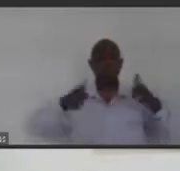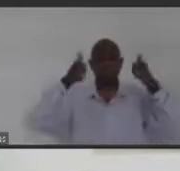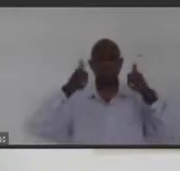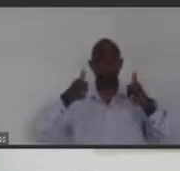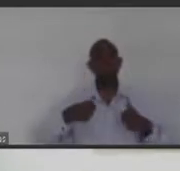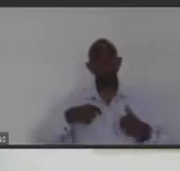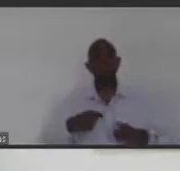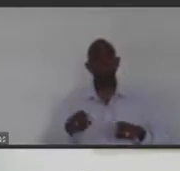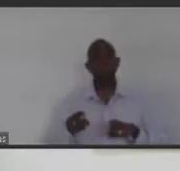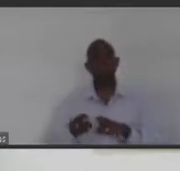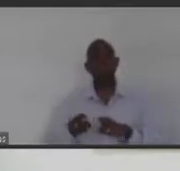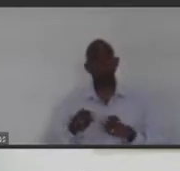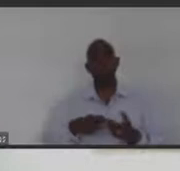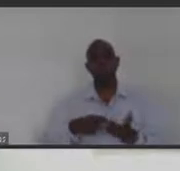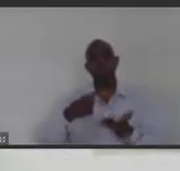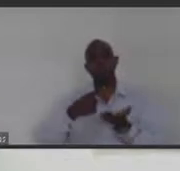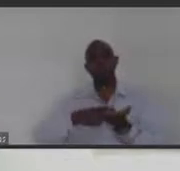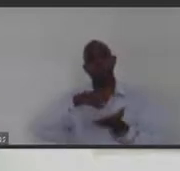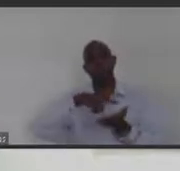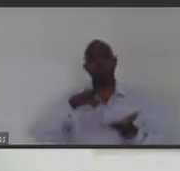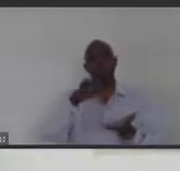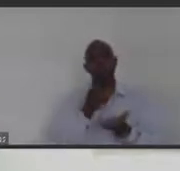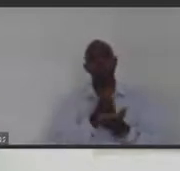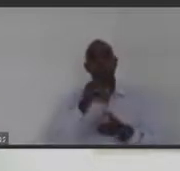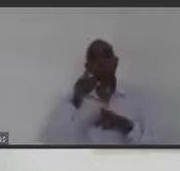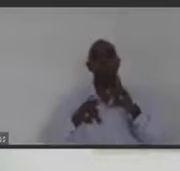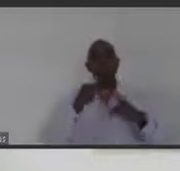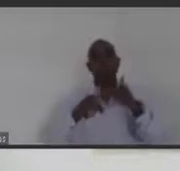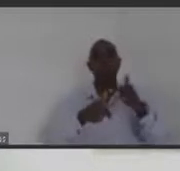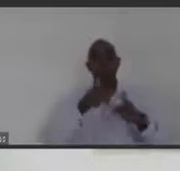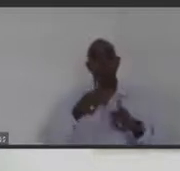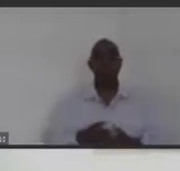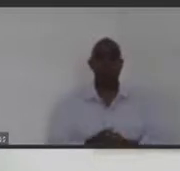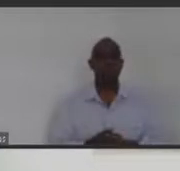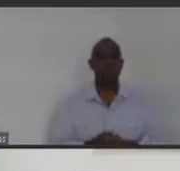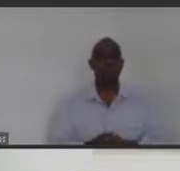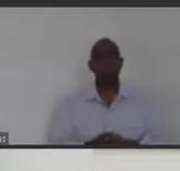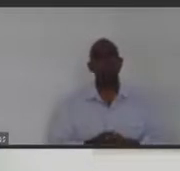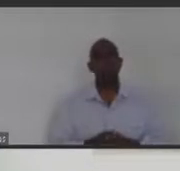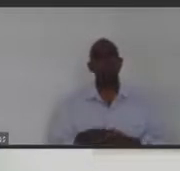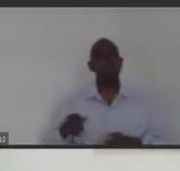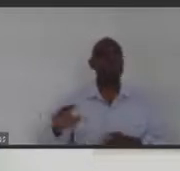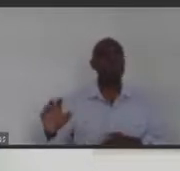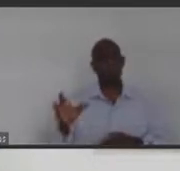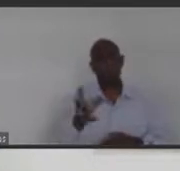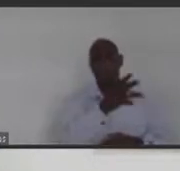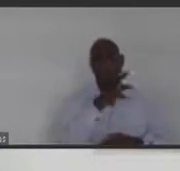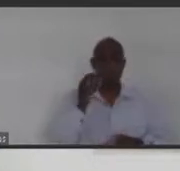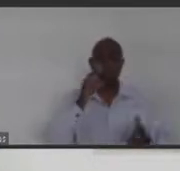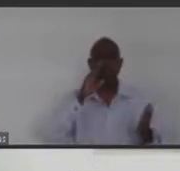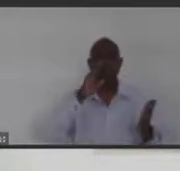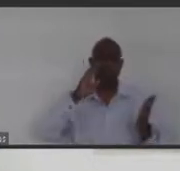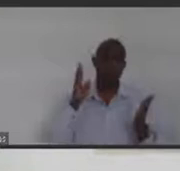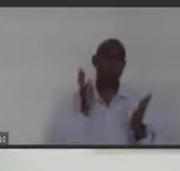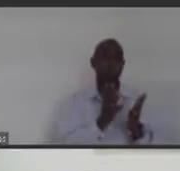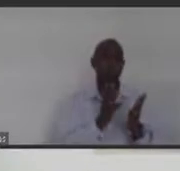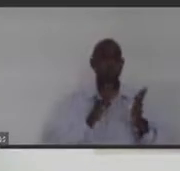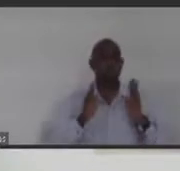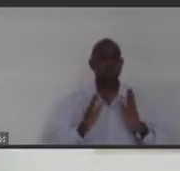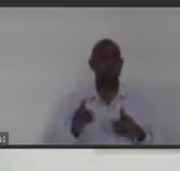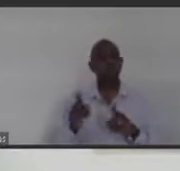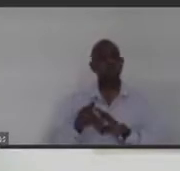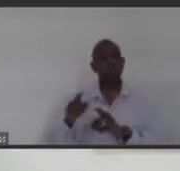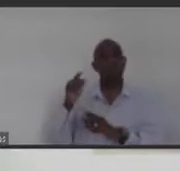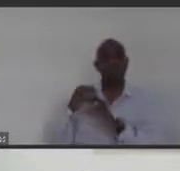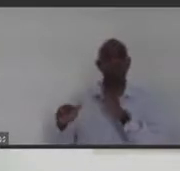concessão pública. Pelo presente e na forma regimental, requeiro, após ouvido o plenário, que seja oficiado o excelentíssimo senhor prefeito municipal e a